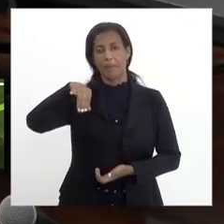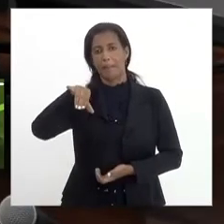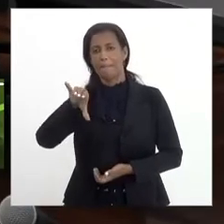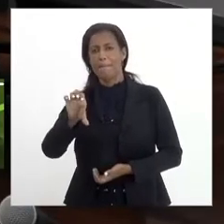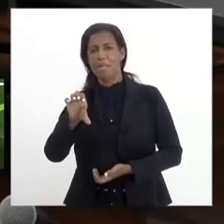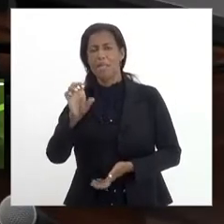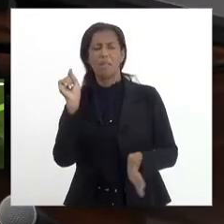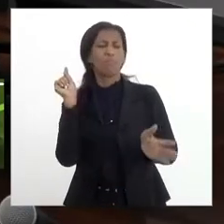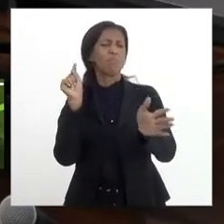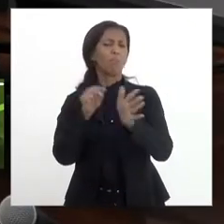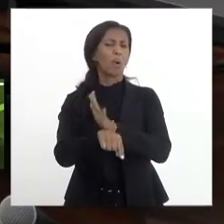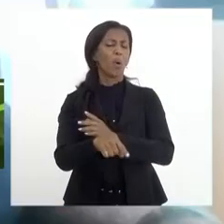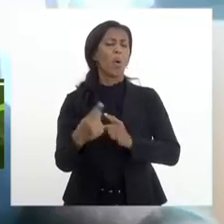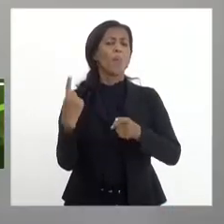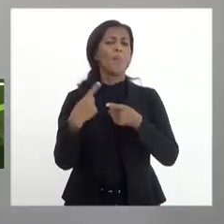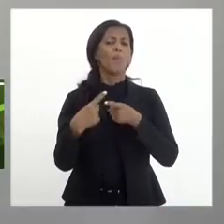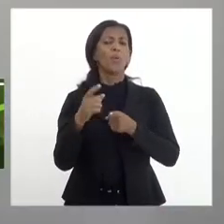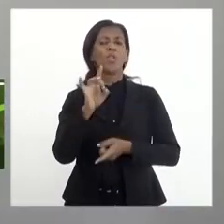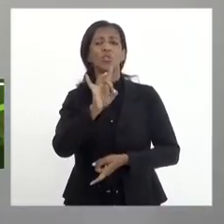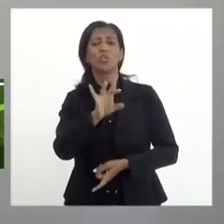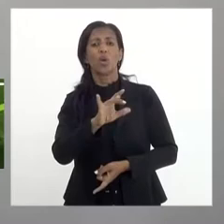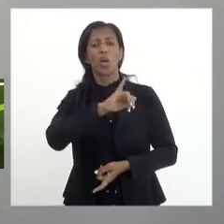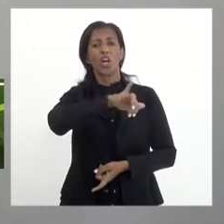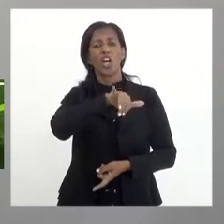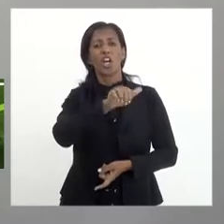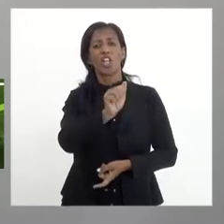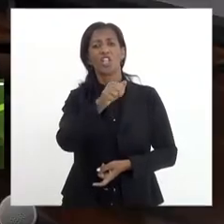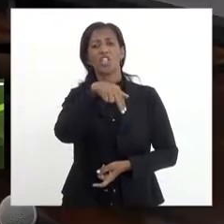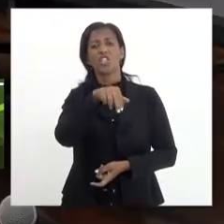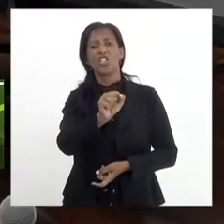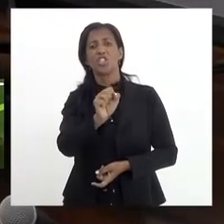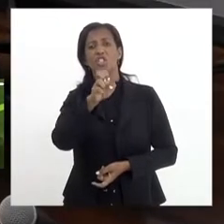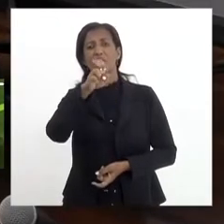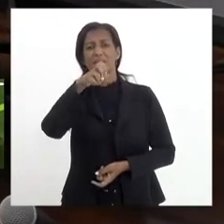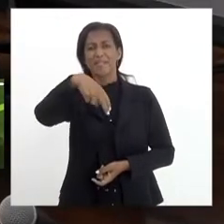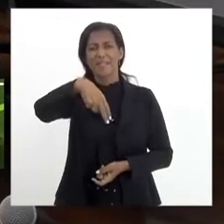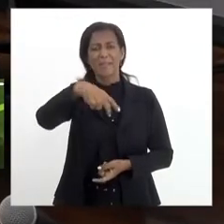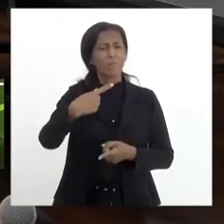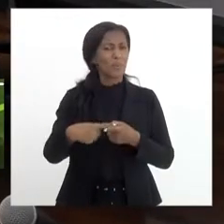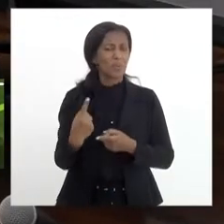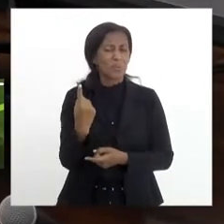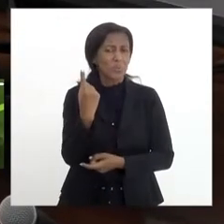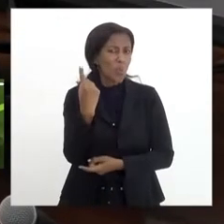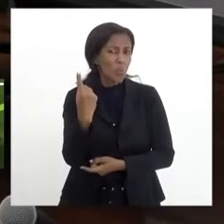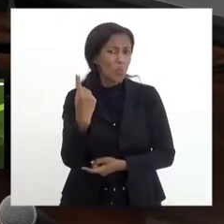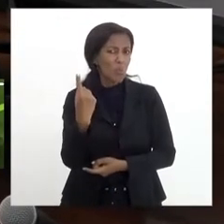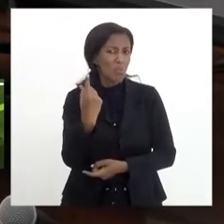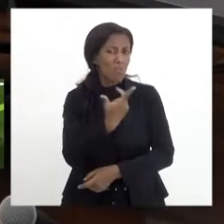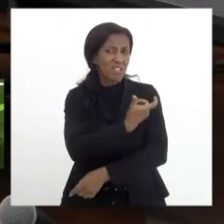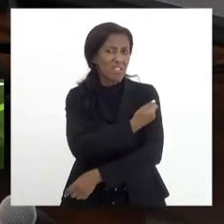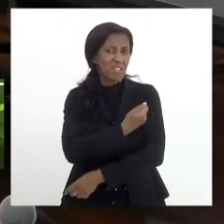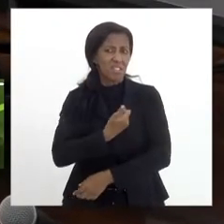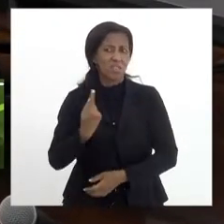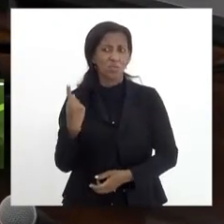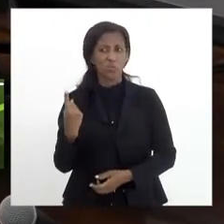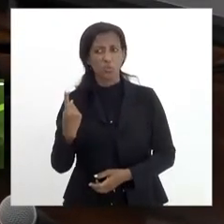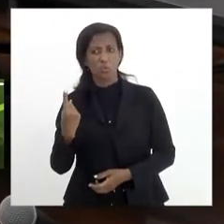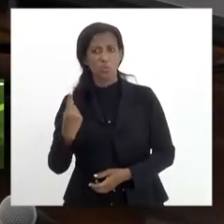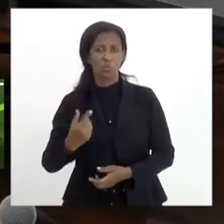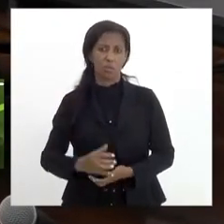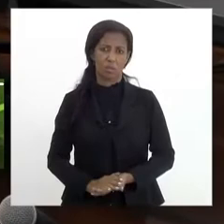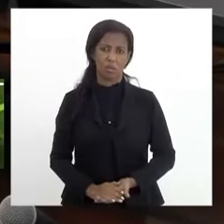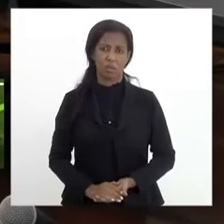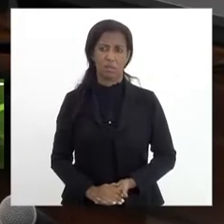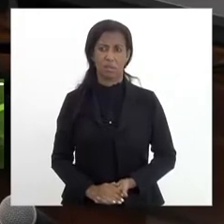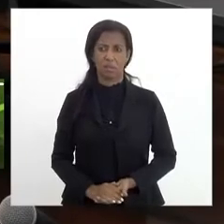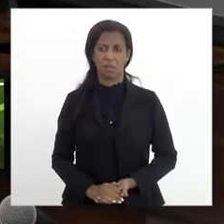da Janssen? Não entendi. Por isso que eu apresentei a emenda. Com a vacina da Janssen? Não, mas por isso que eu apresentei a emenda